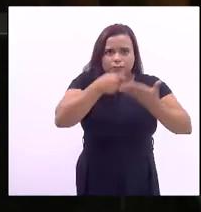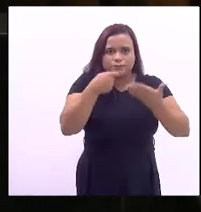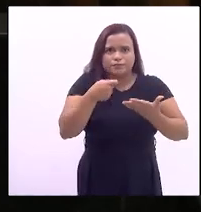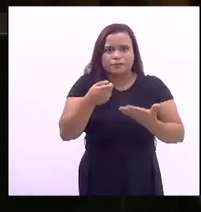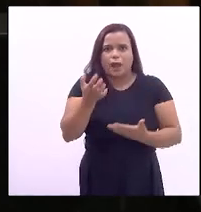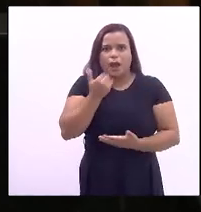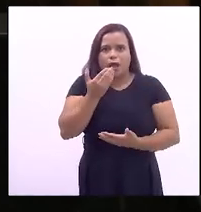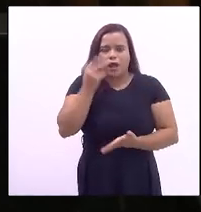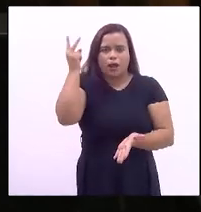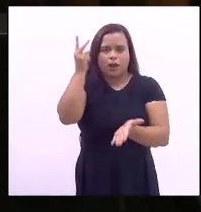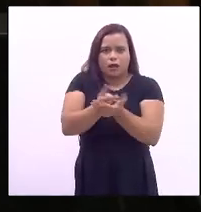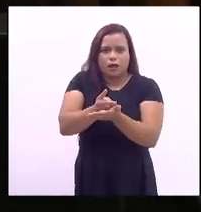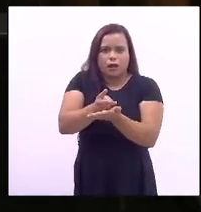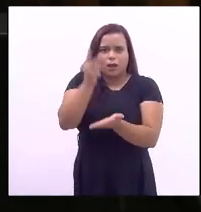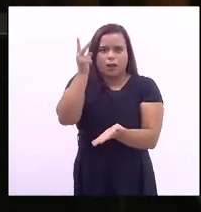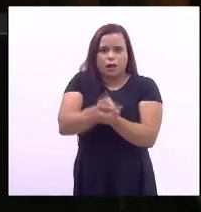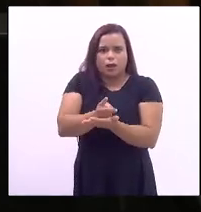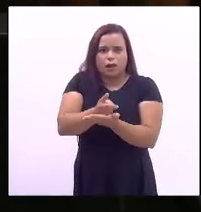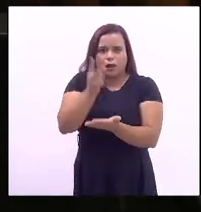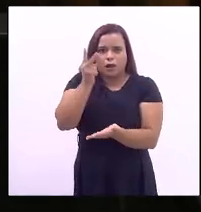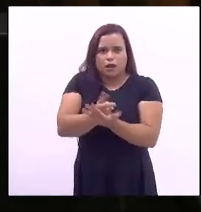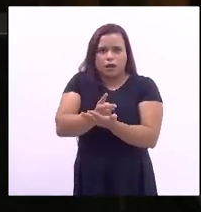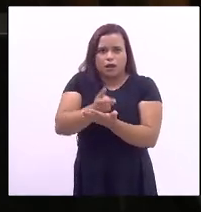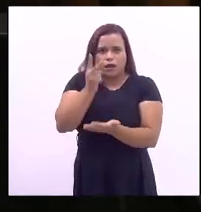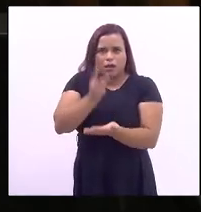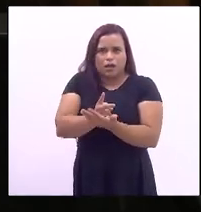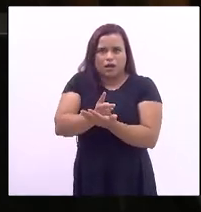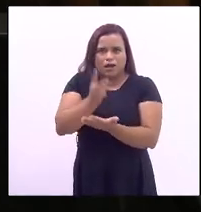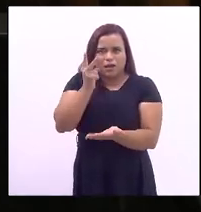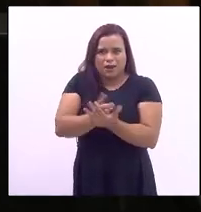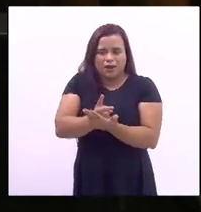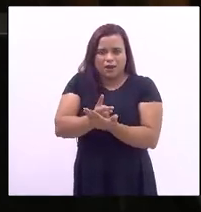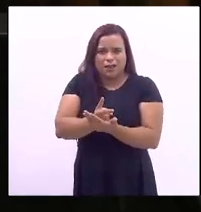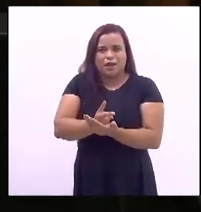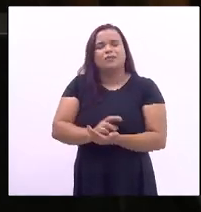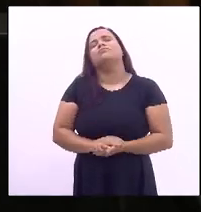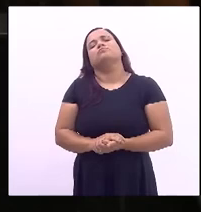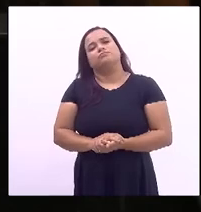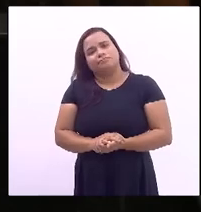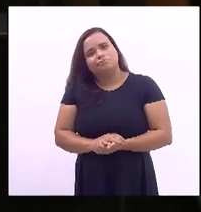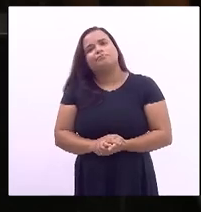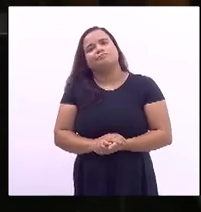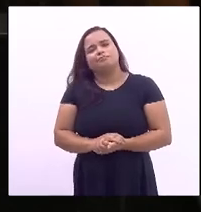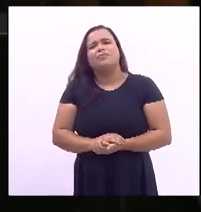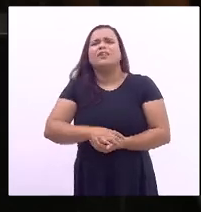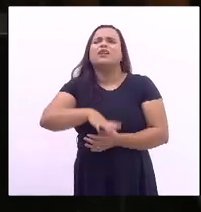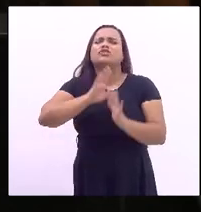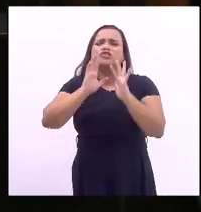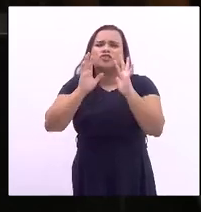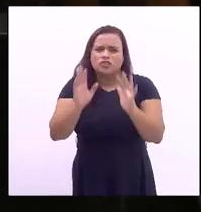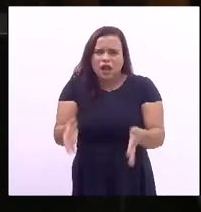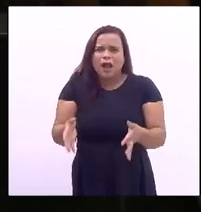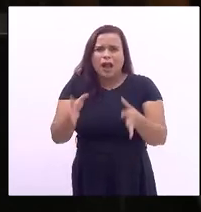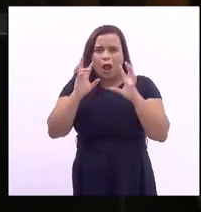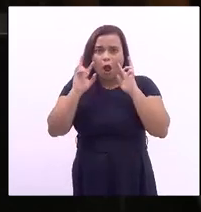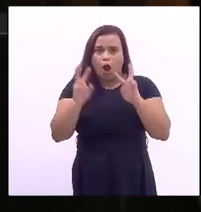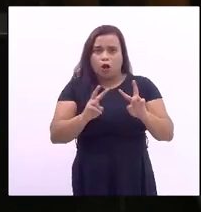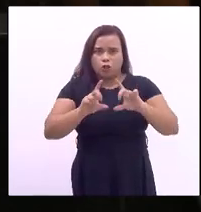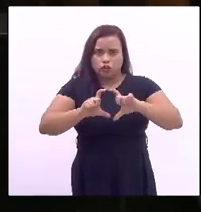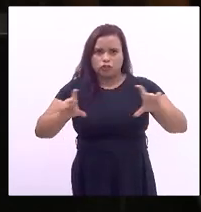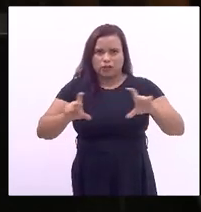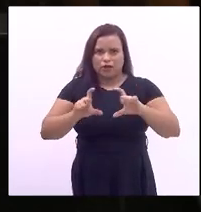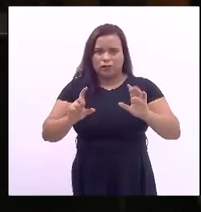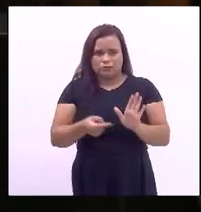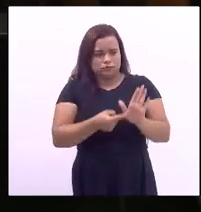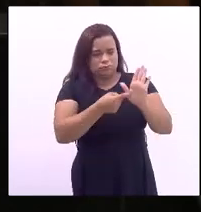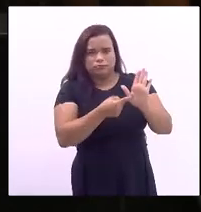a mesma comida que o Praça come o senhor já abriu o contracheque de